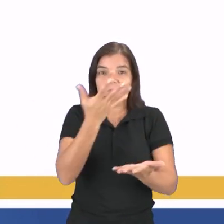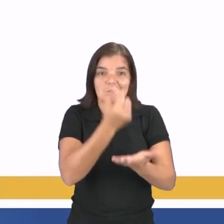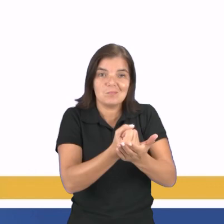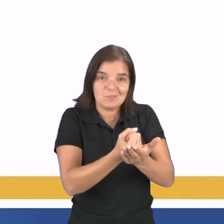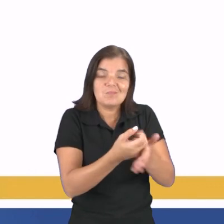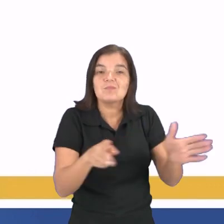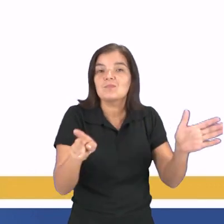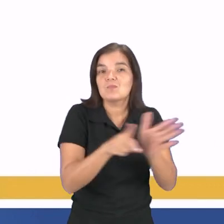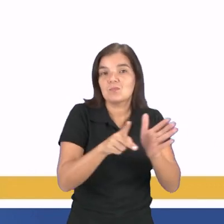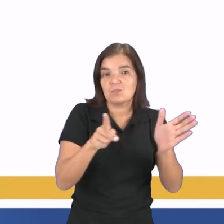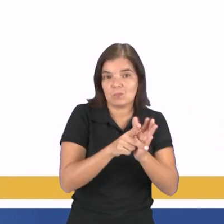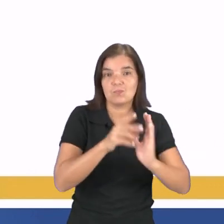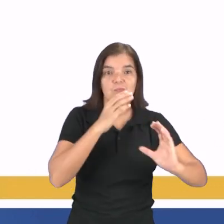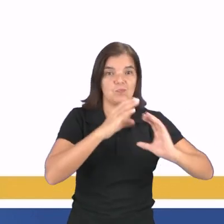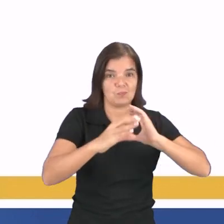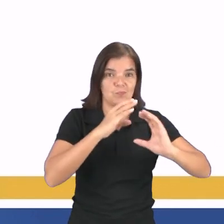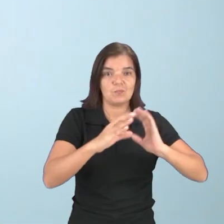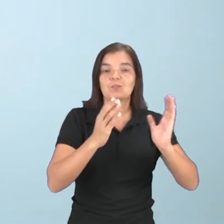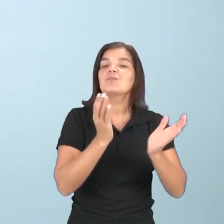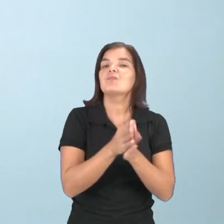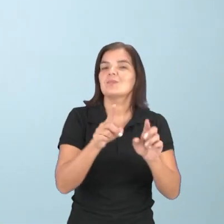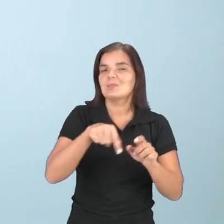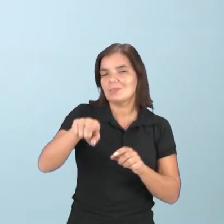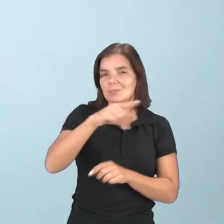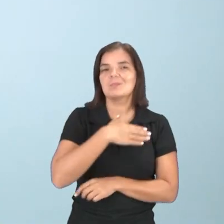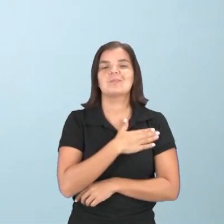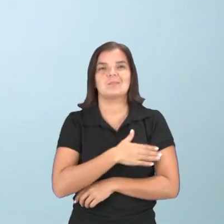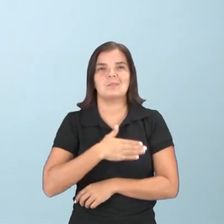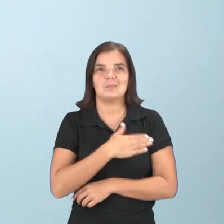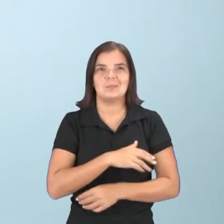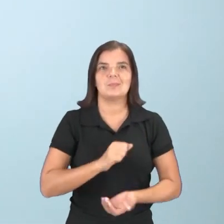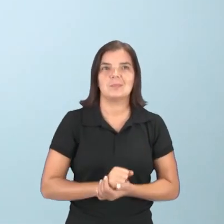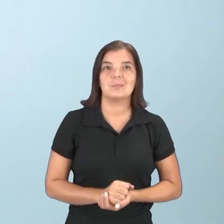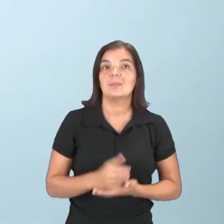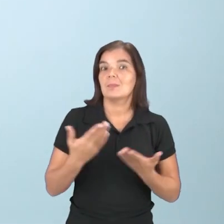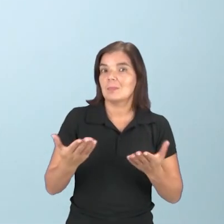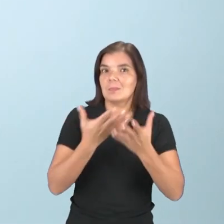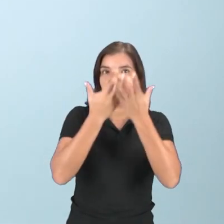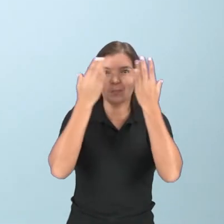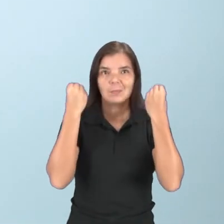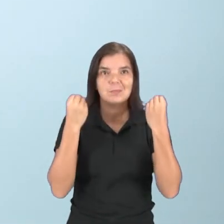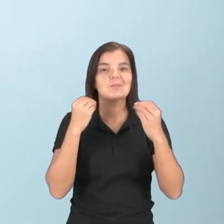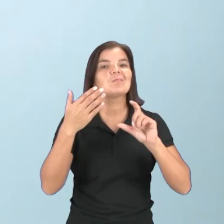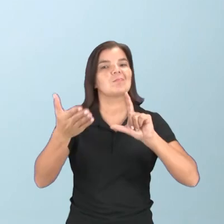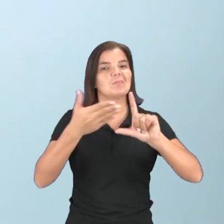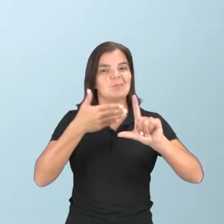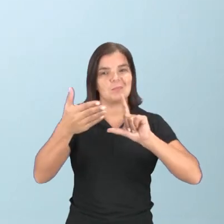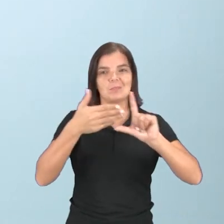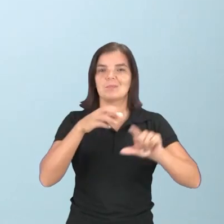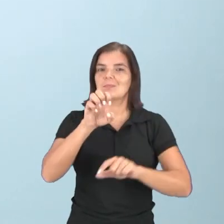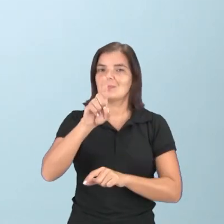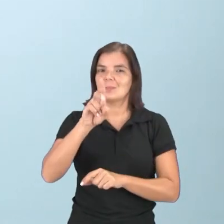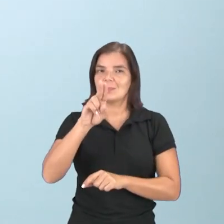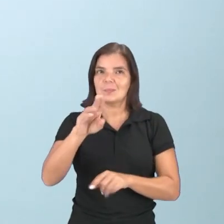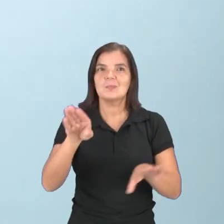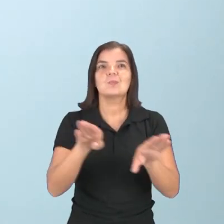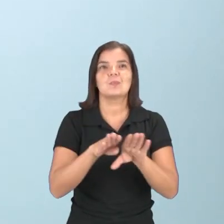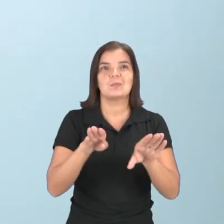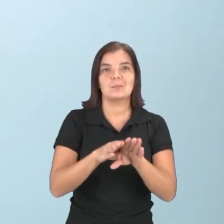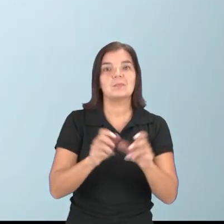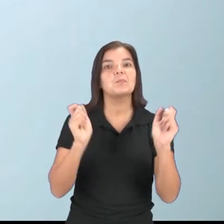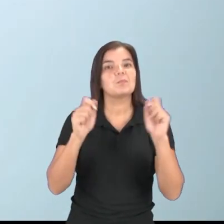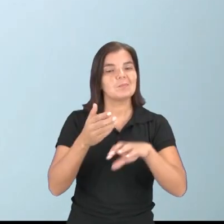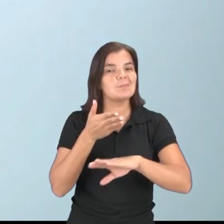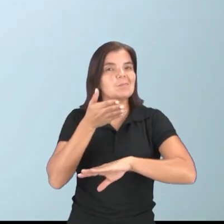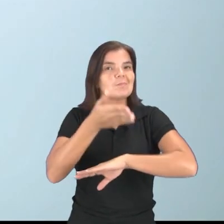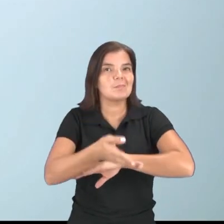gravadoras fizeram a produção fonográfica dessa música que você tanto gosta. Ah, e não esqueça de acessar a nossa plataforma Educ. Lá